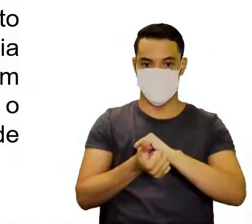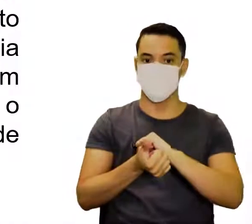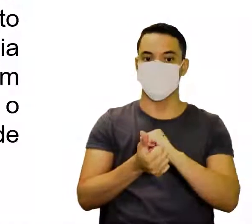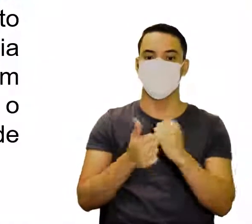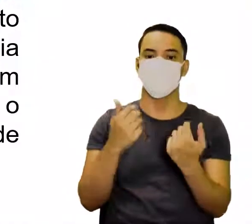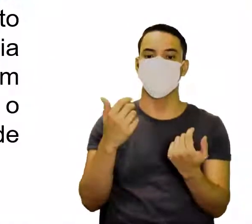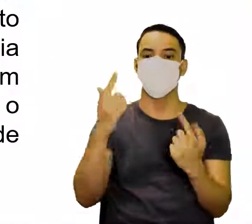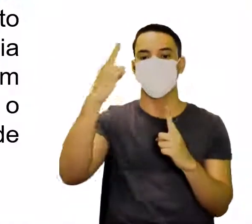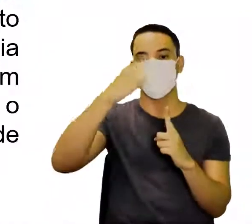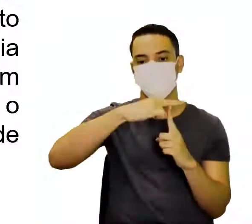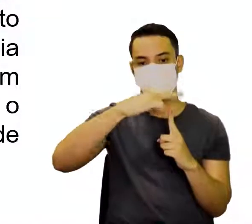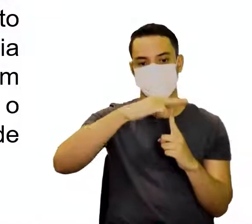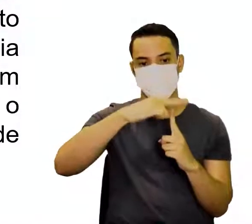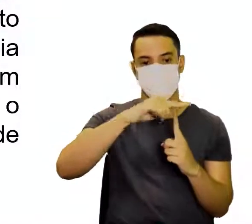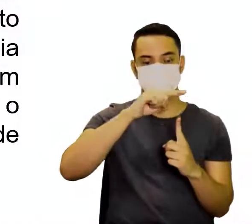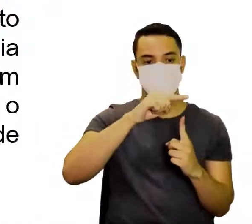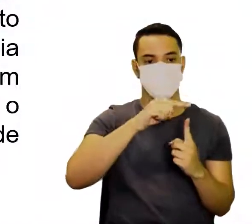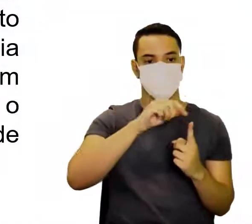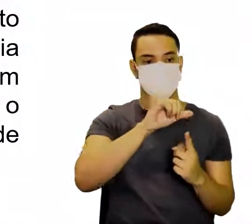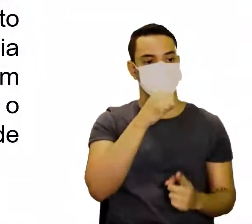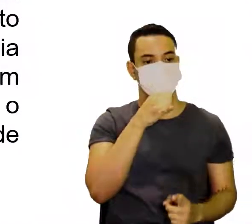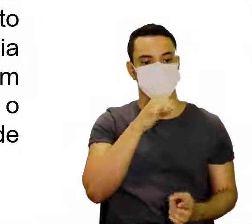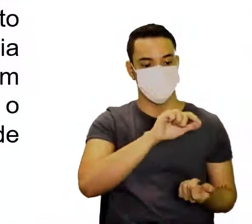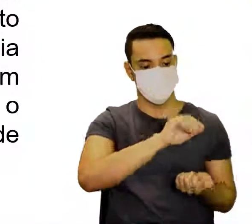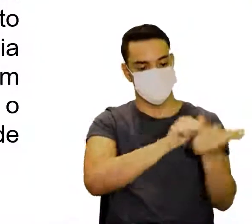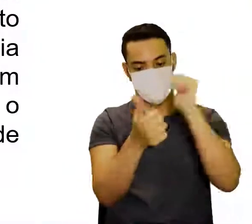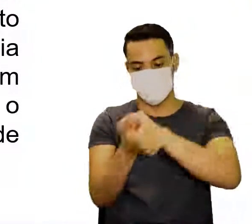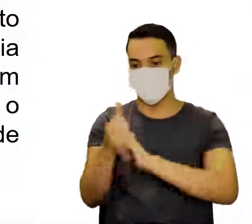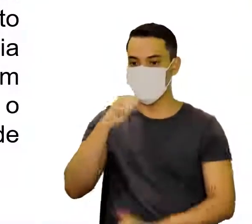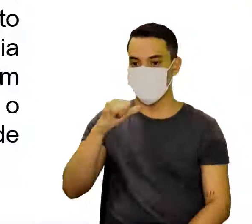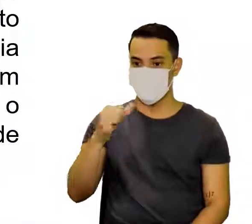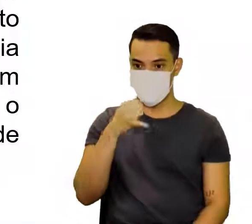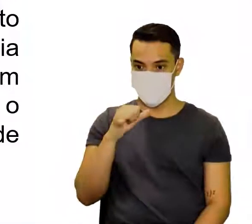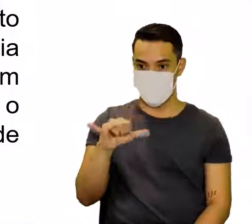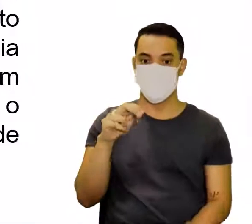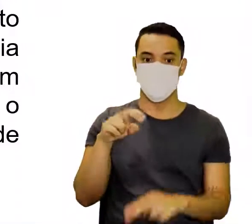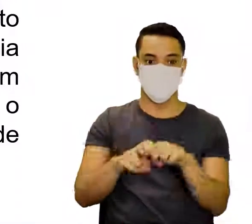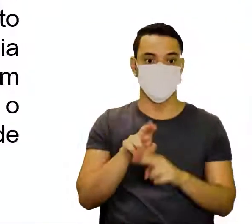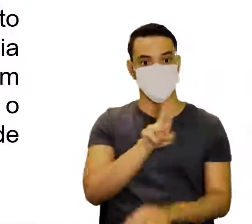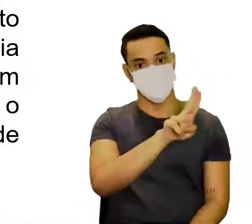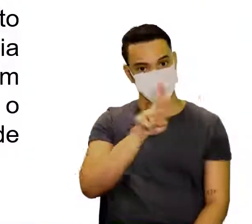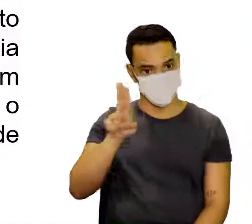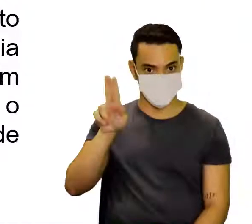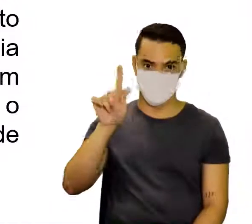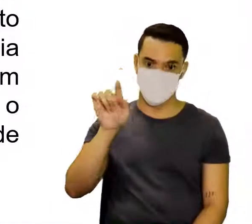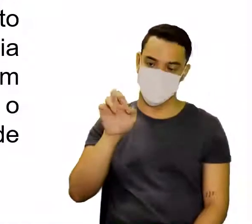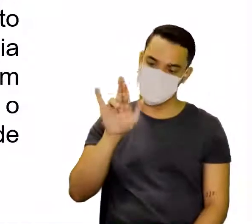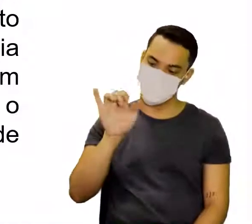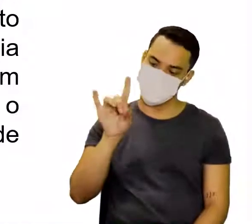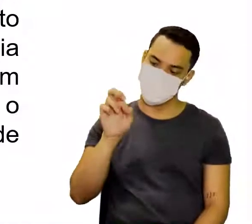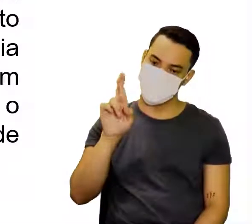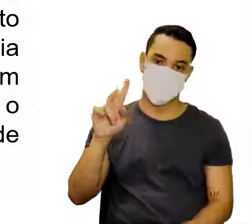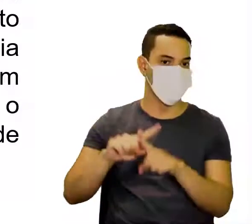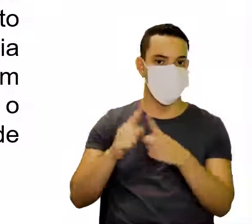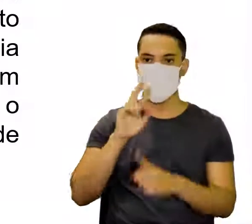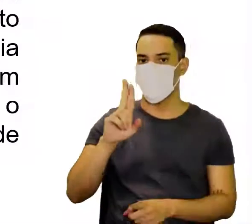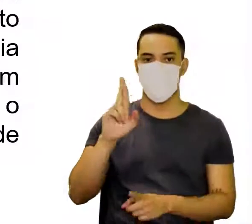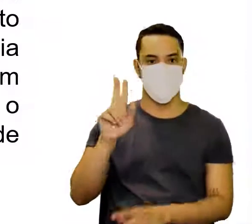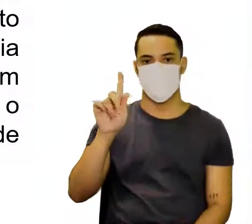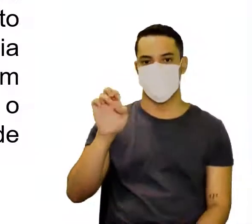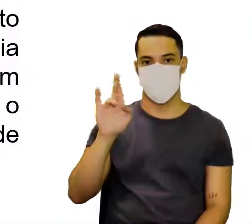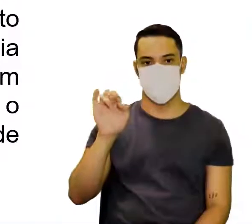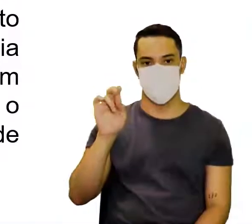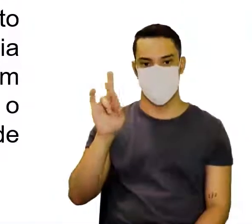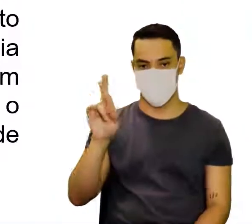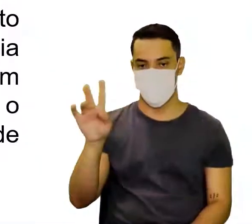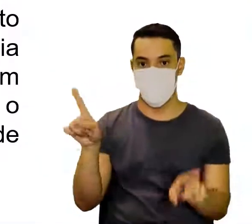um tipo de energia em energia elétrica, tá? Apesar do nome ser gerador, essa energia, ela não é gerada, ela